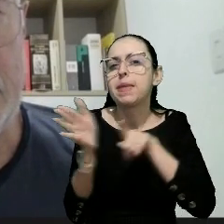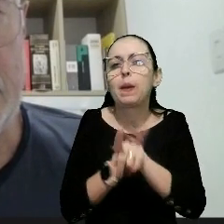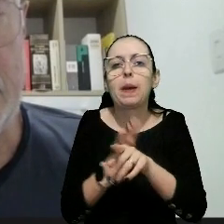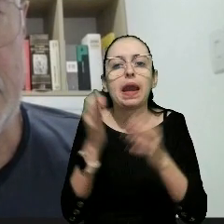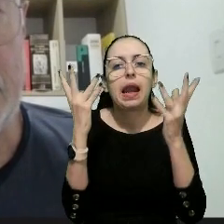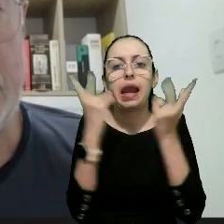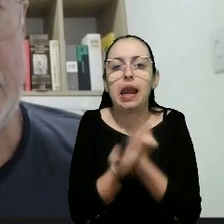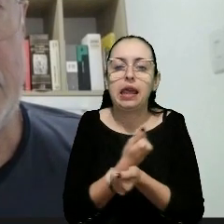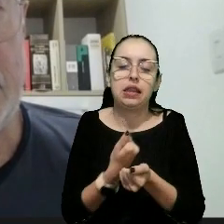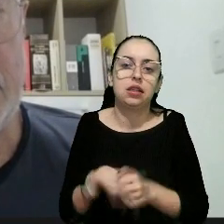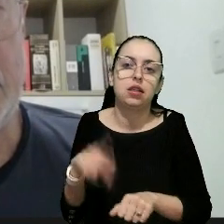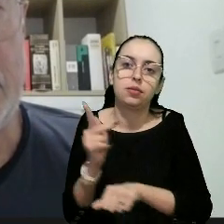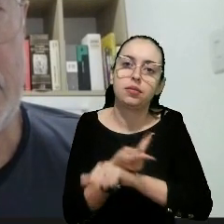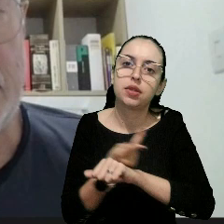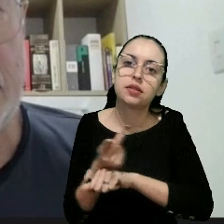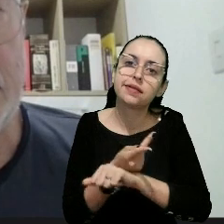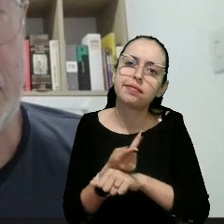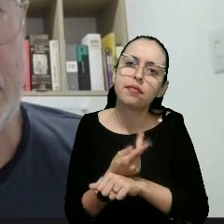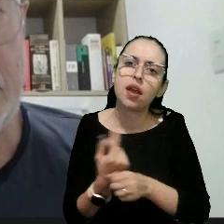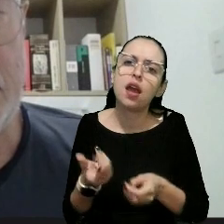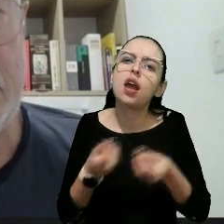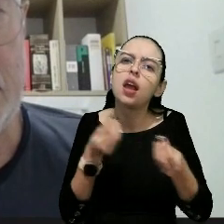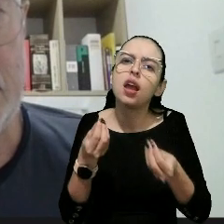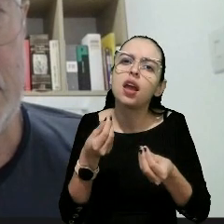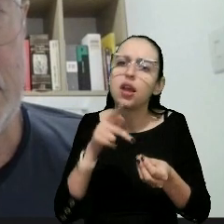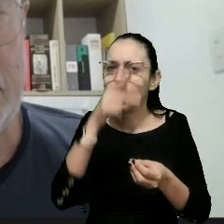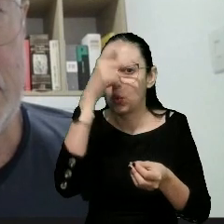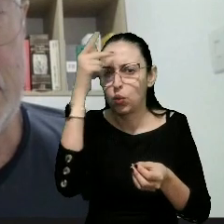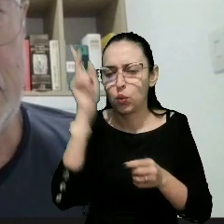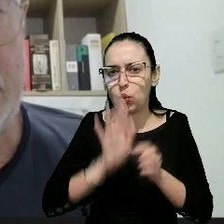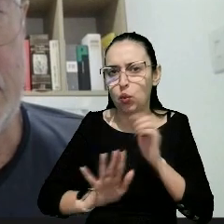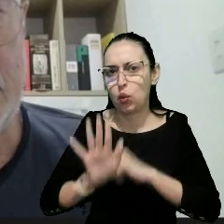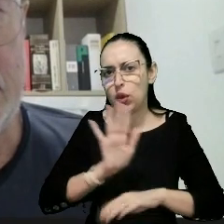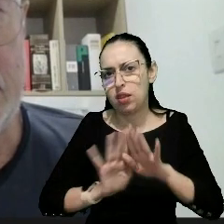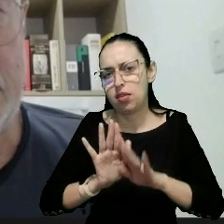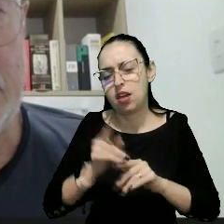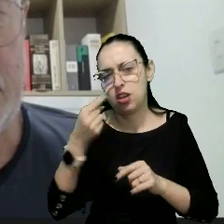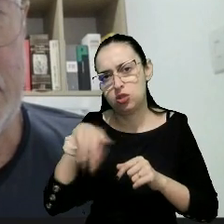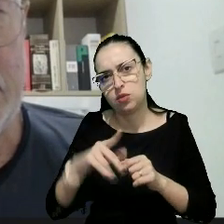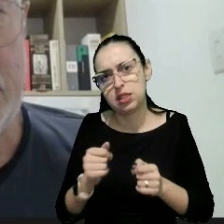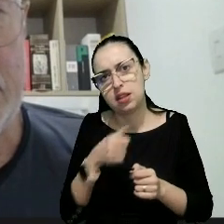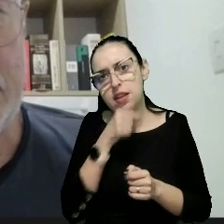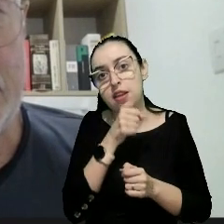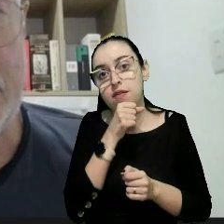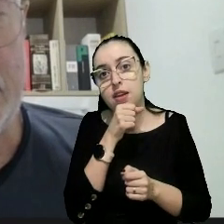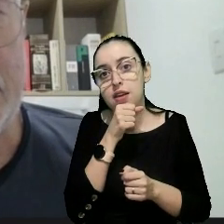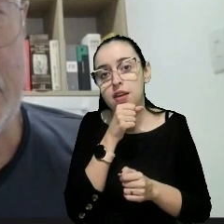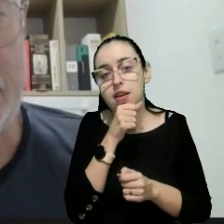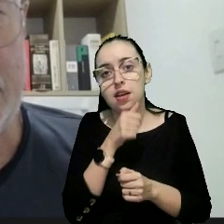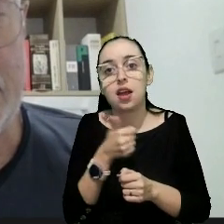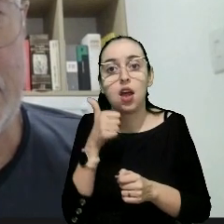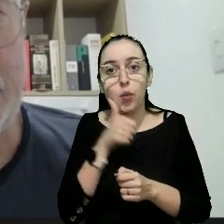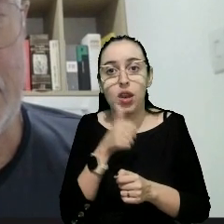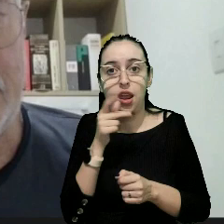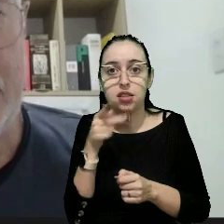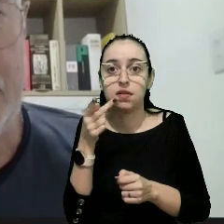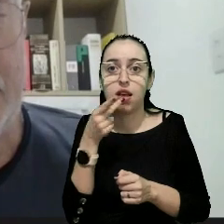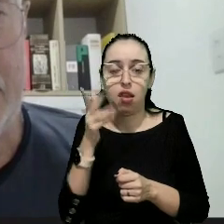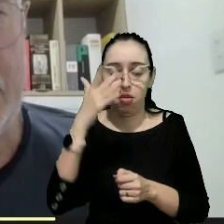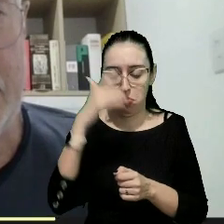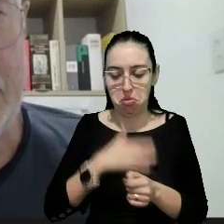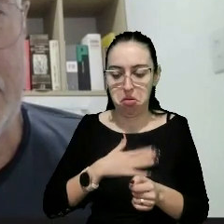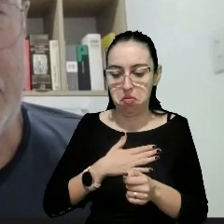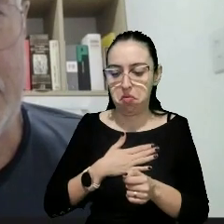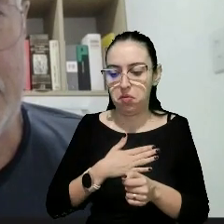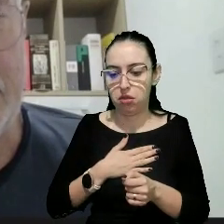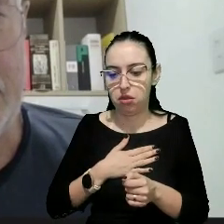da esposa. Tem uma pergunta linda na minha pesquisa que é: quem vai cuidar de você na velhice? As mulheres falam: